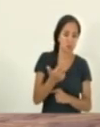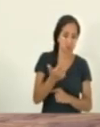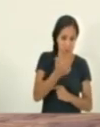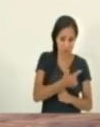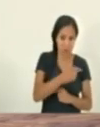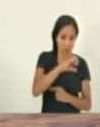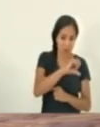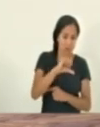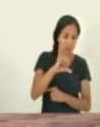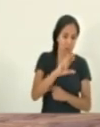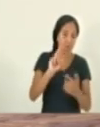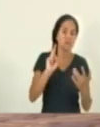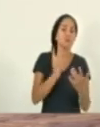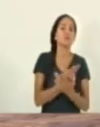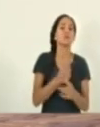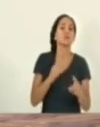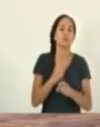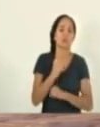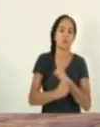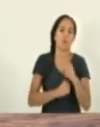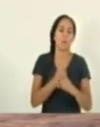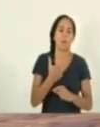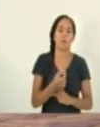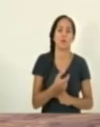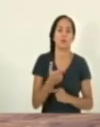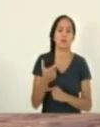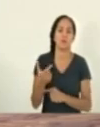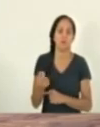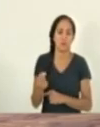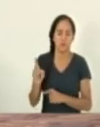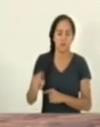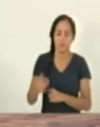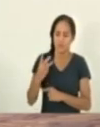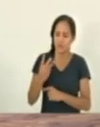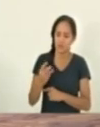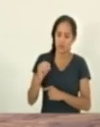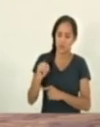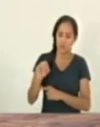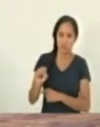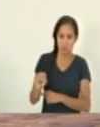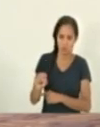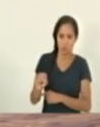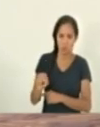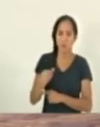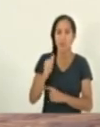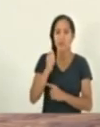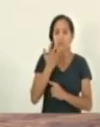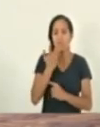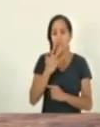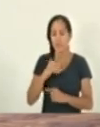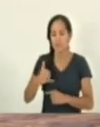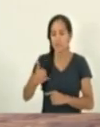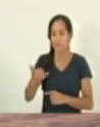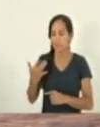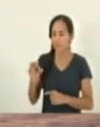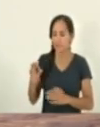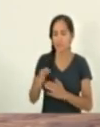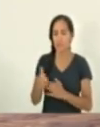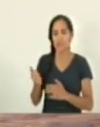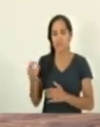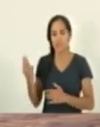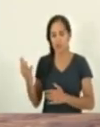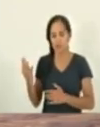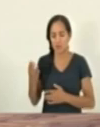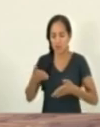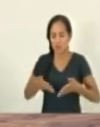casos. E 2020, 308 casos, crianças de 10 a 14 anos dando à luz a outra